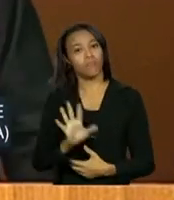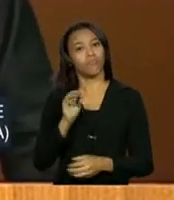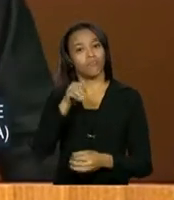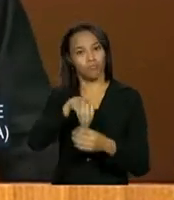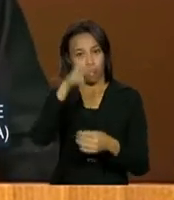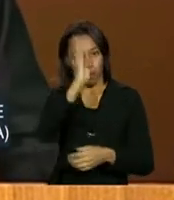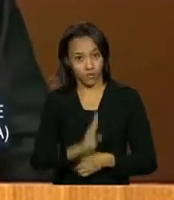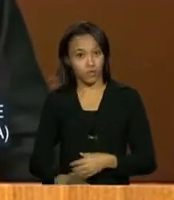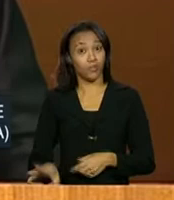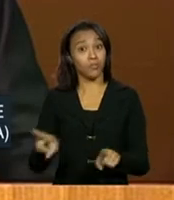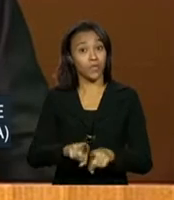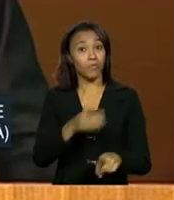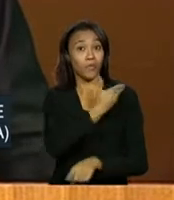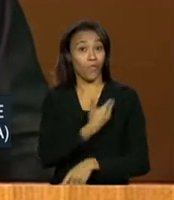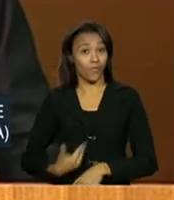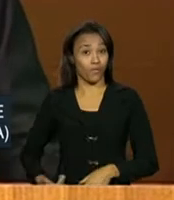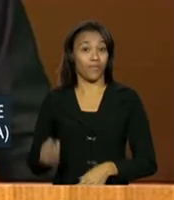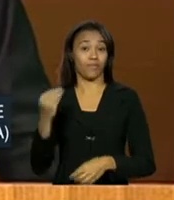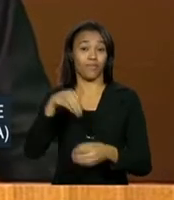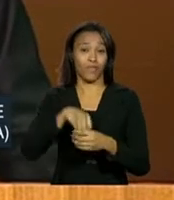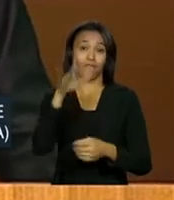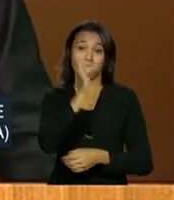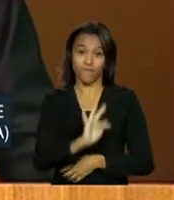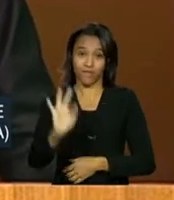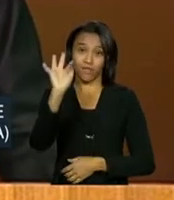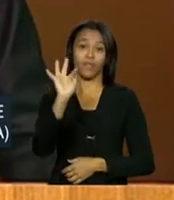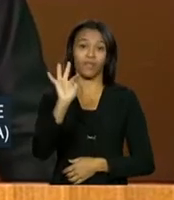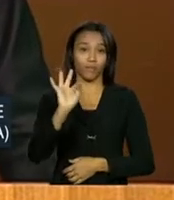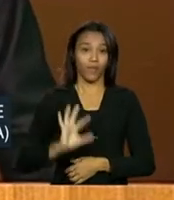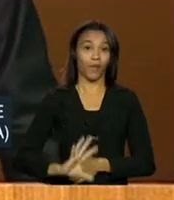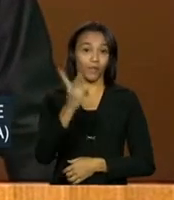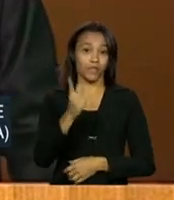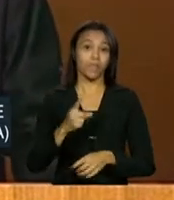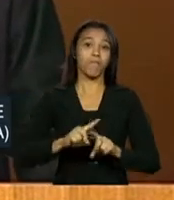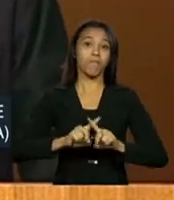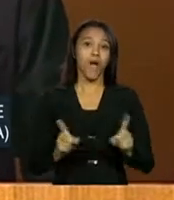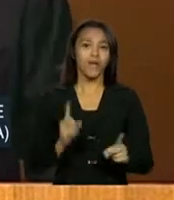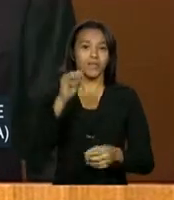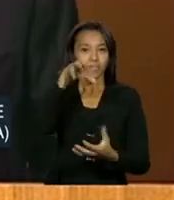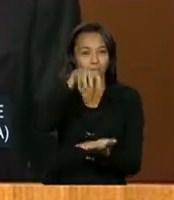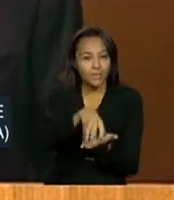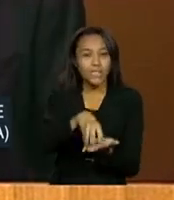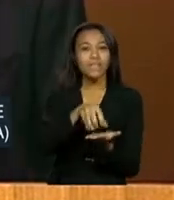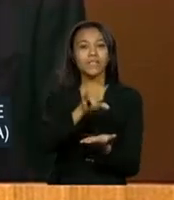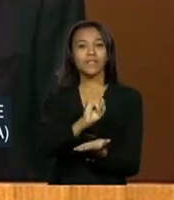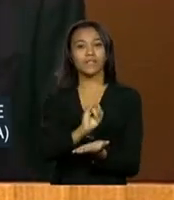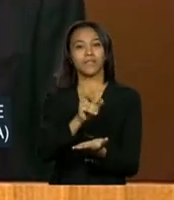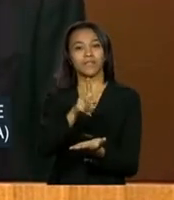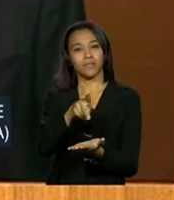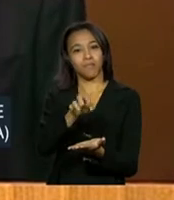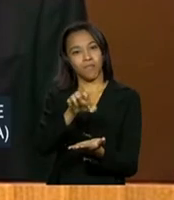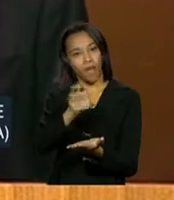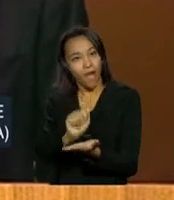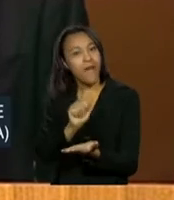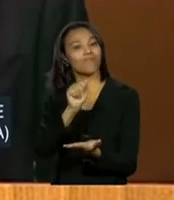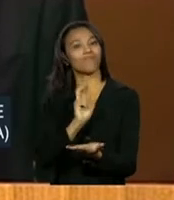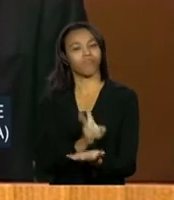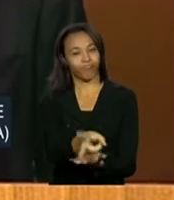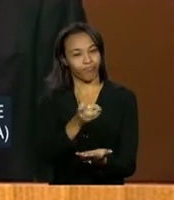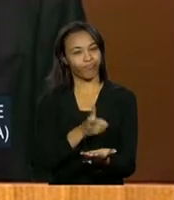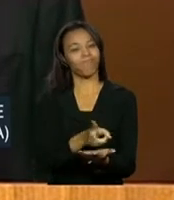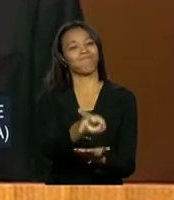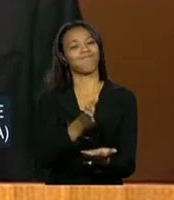sobretudo no governo federal, mas o IPEA permaneceu. Nesses